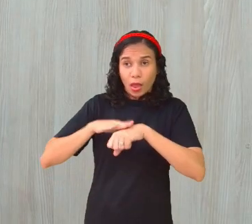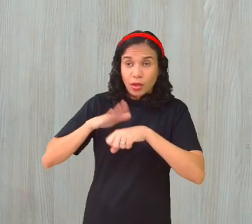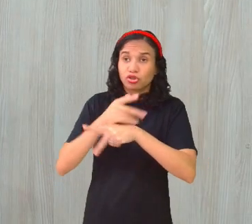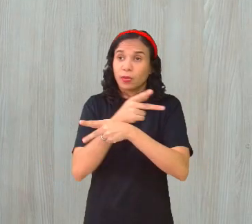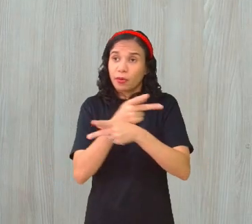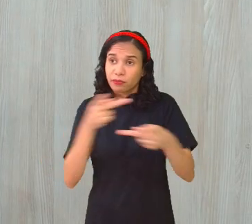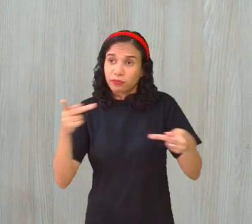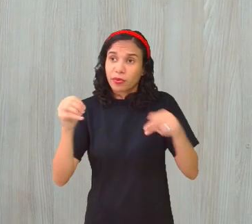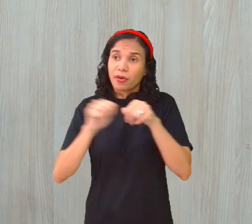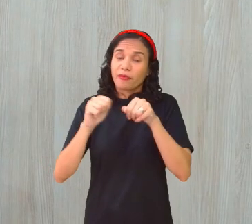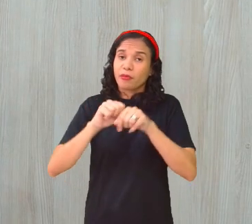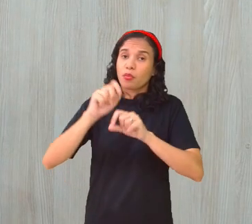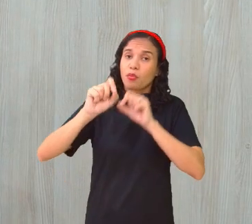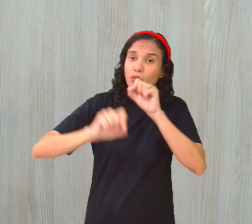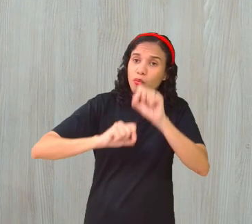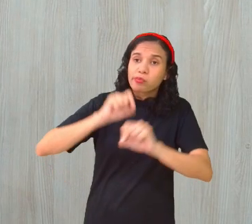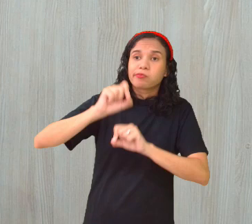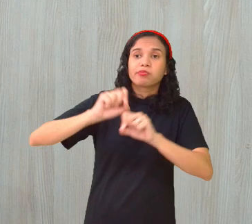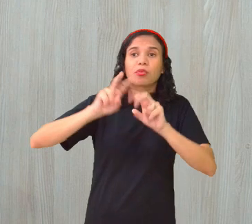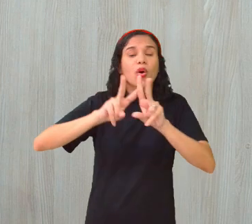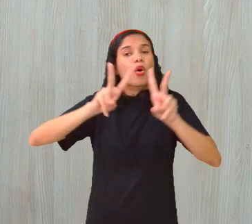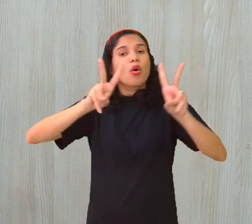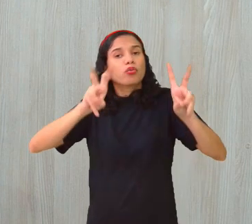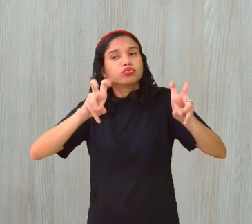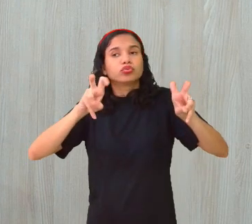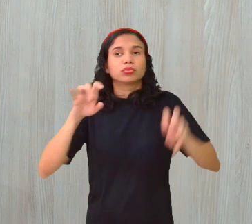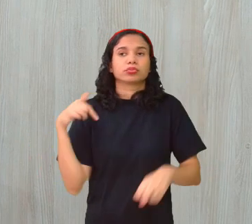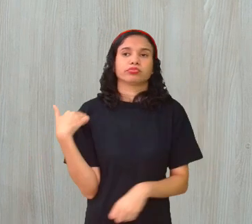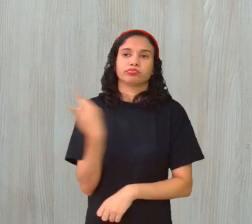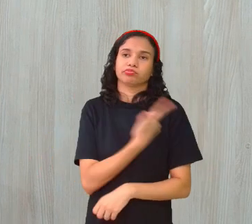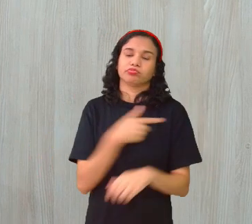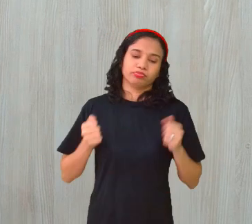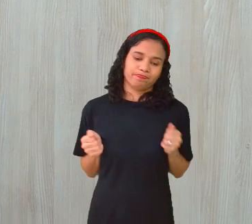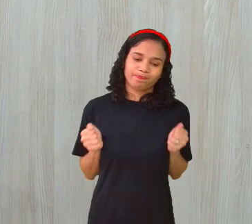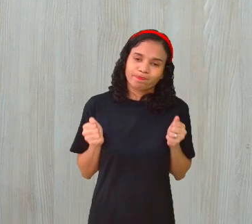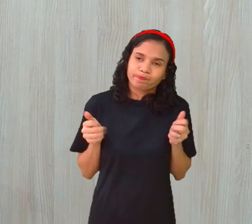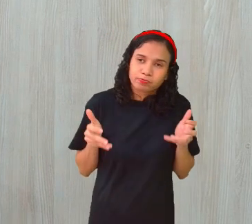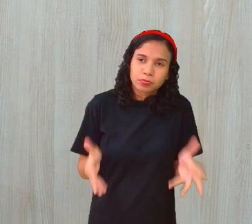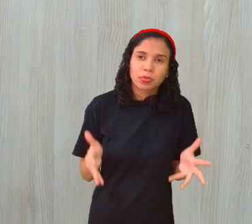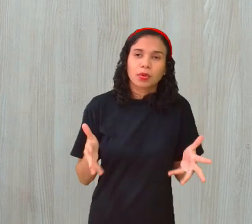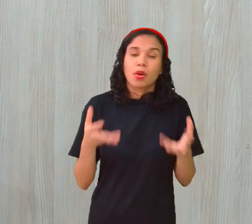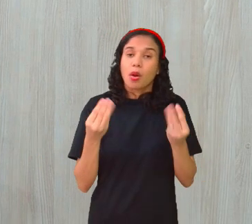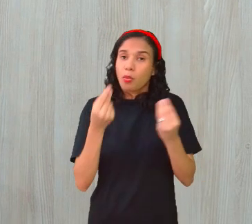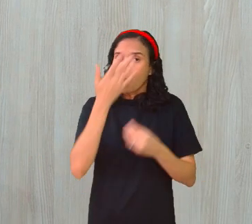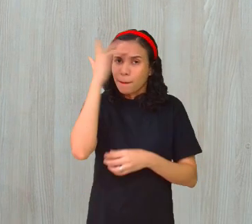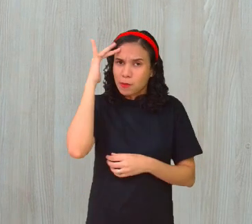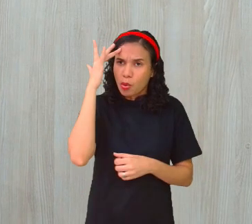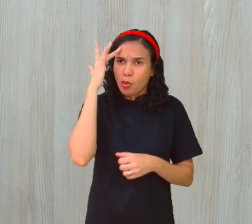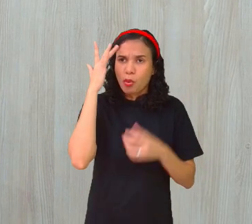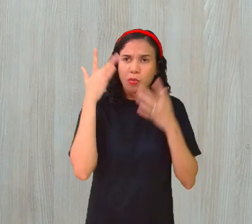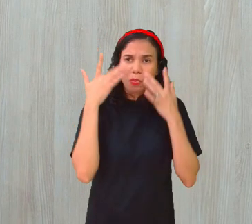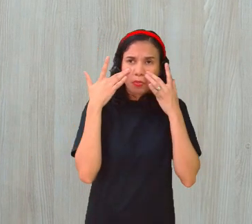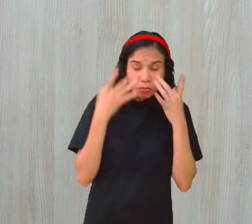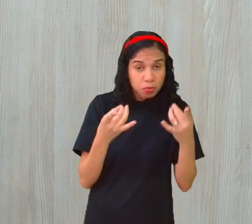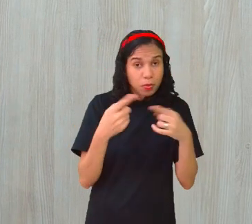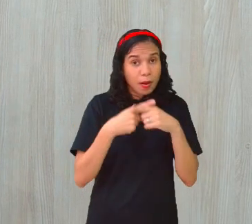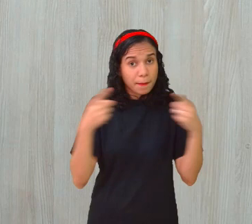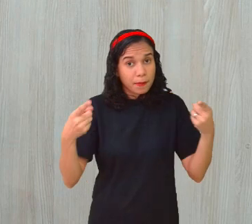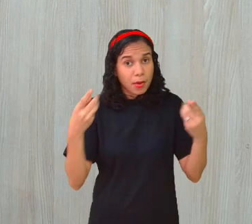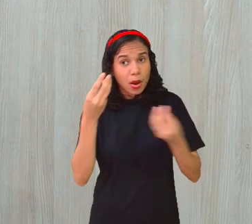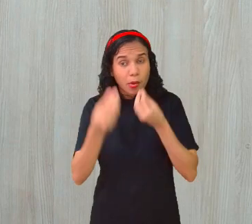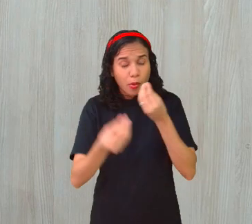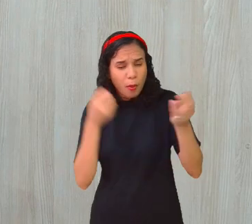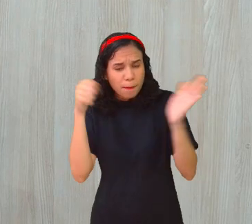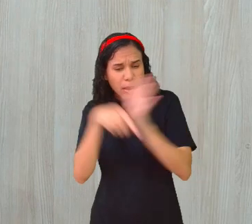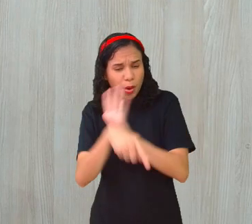estamos fazendo é em relação à nossa ação. Então, tem muita gente cuidando, mas o nosso